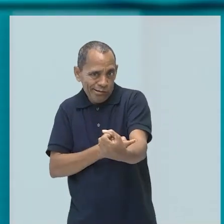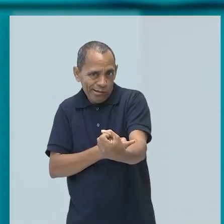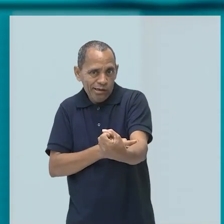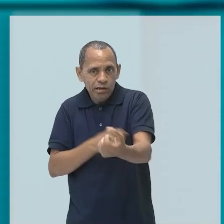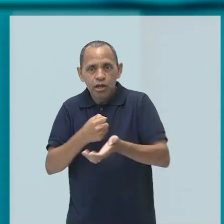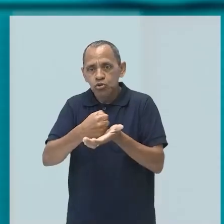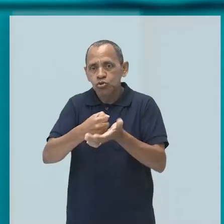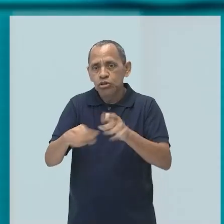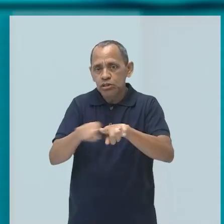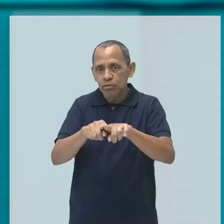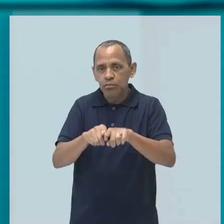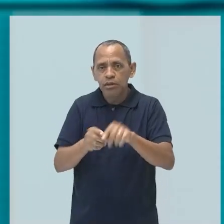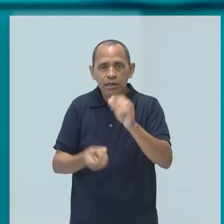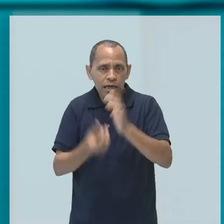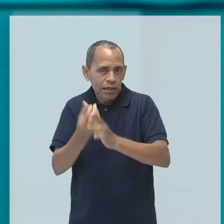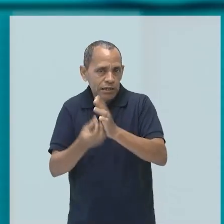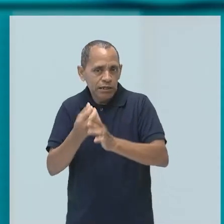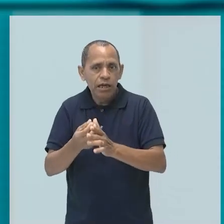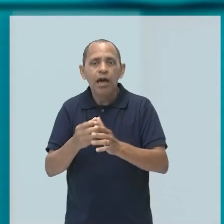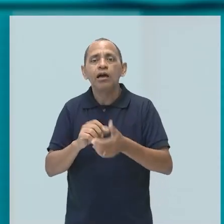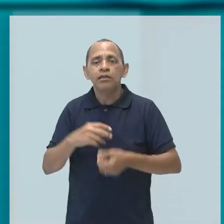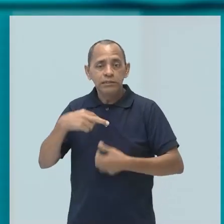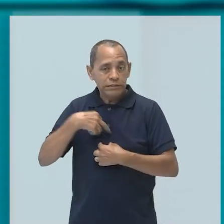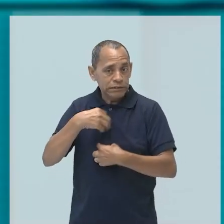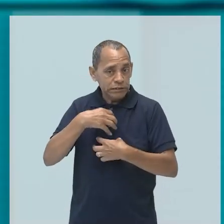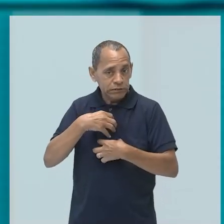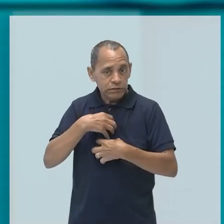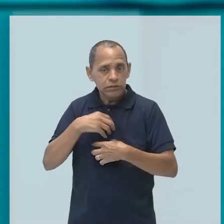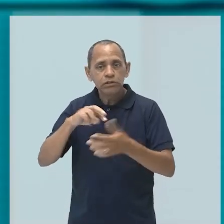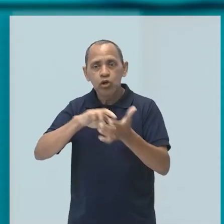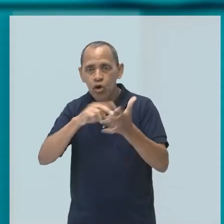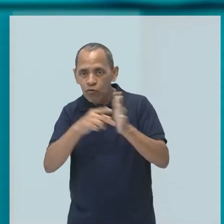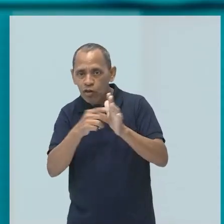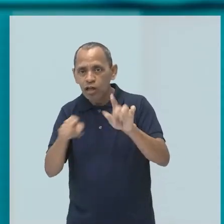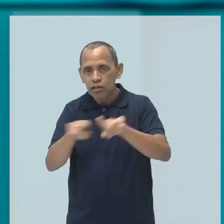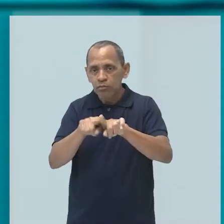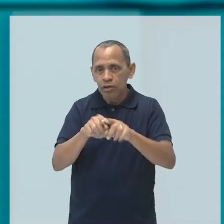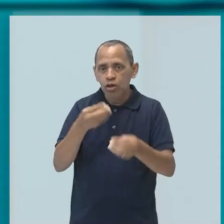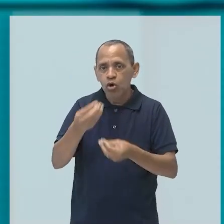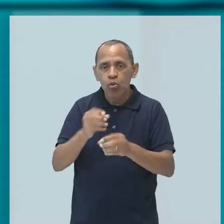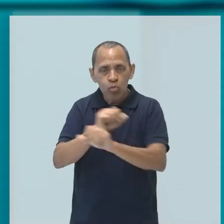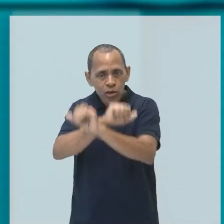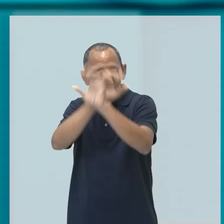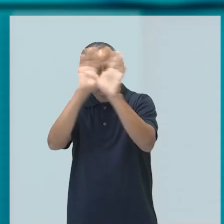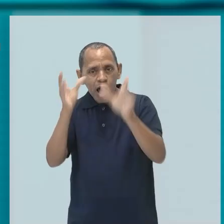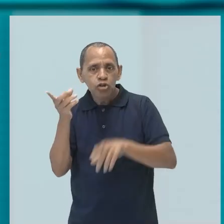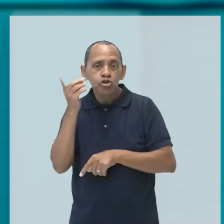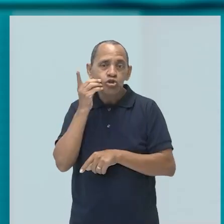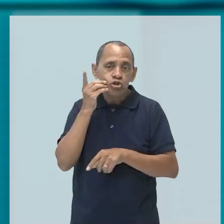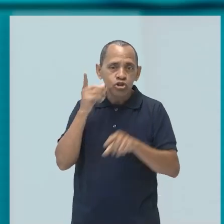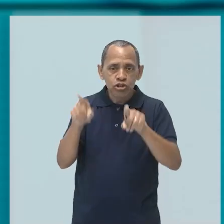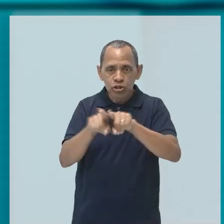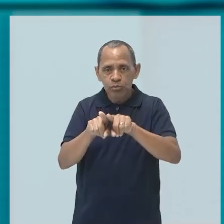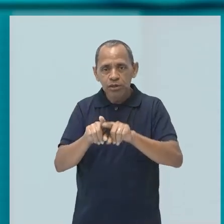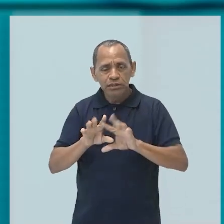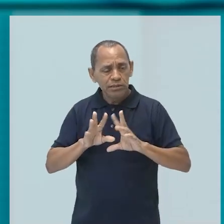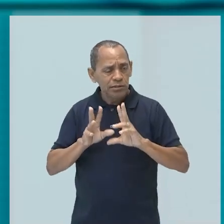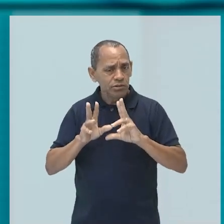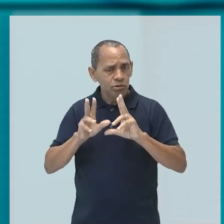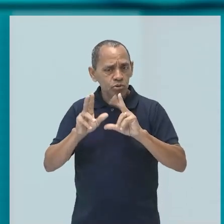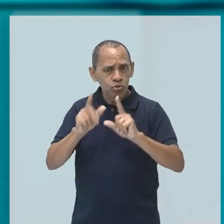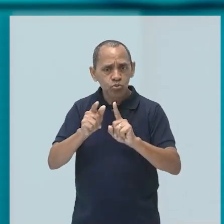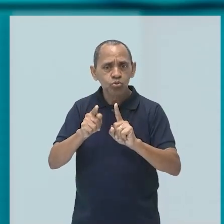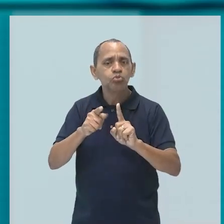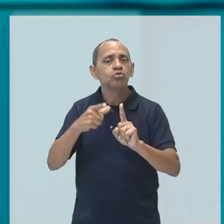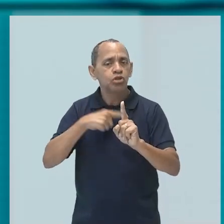sentido positivo. As imagens com uma luminosidade, algo bem claro durante o dia, tudo isso foi